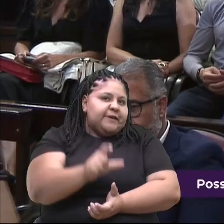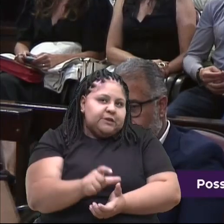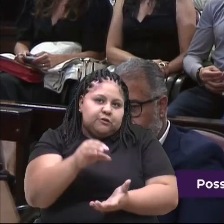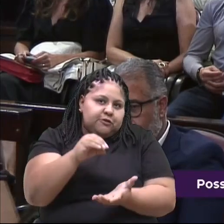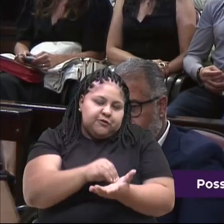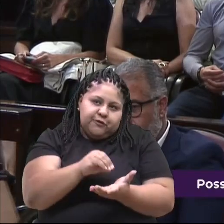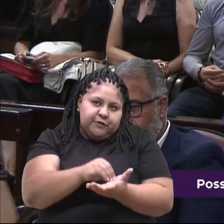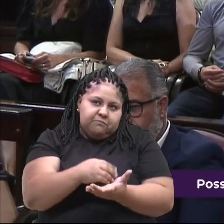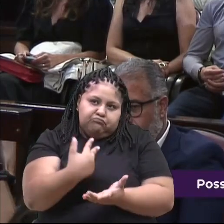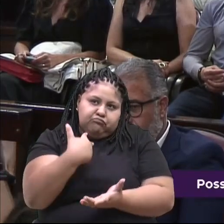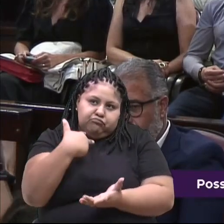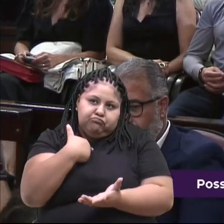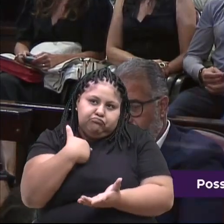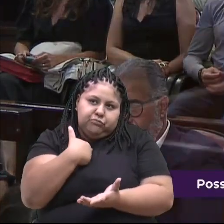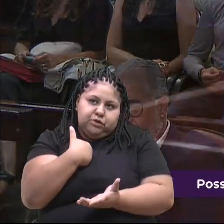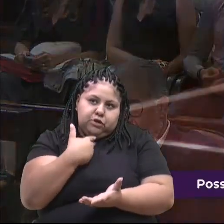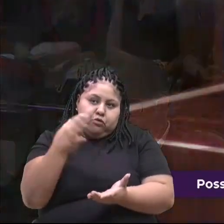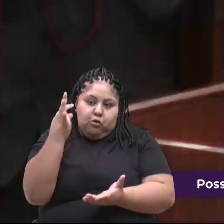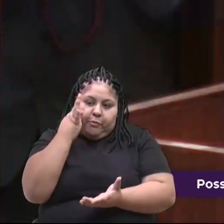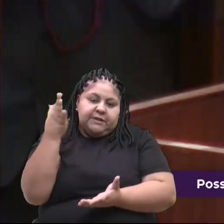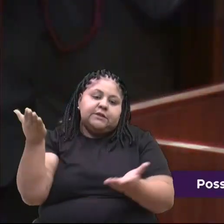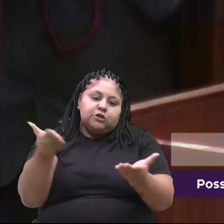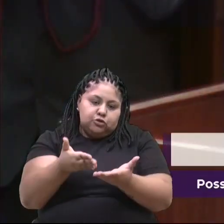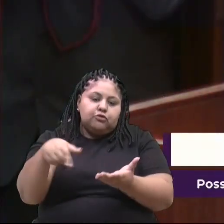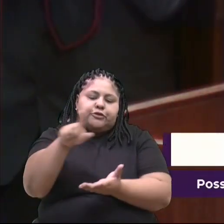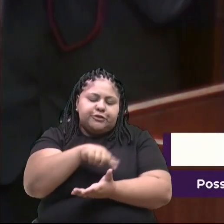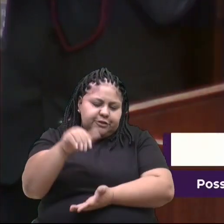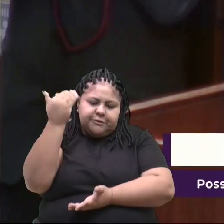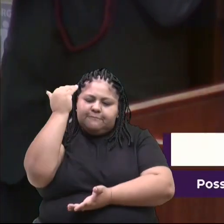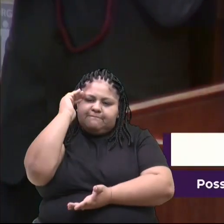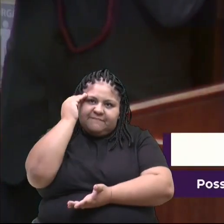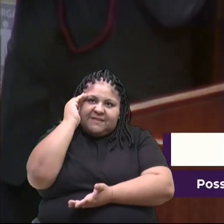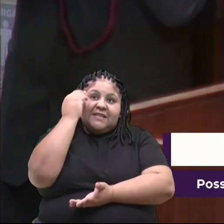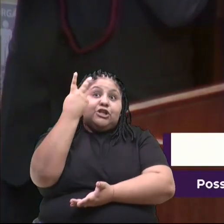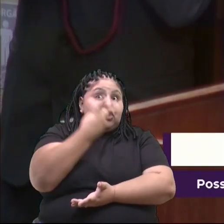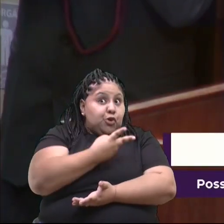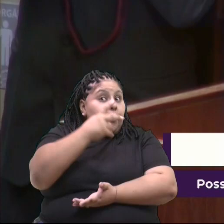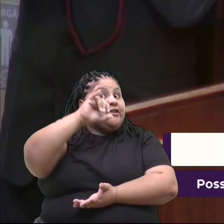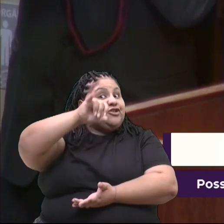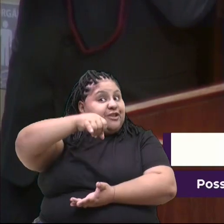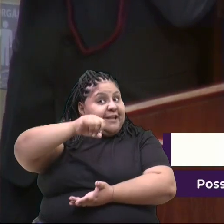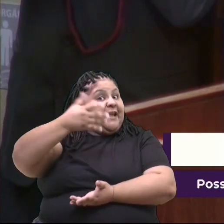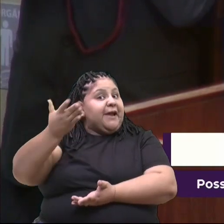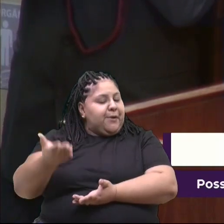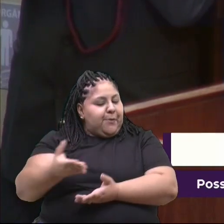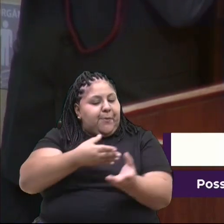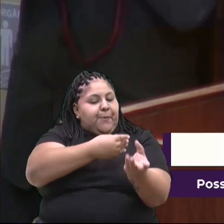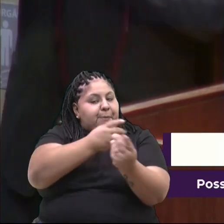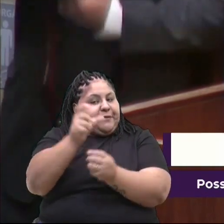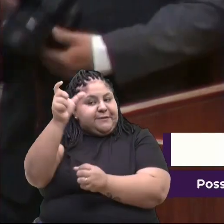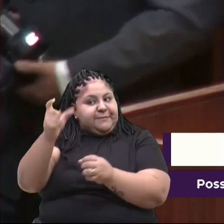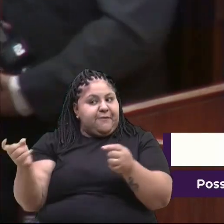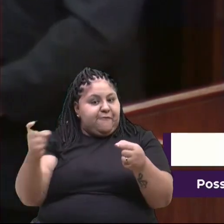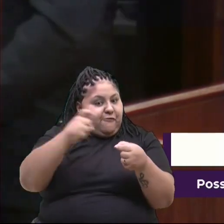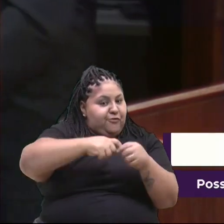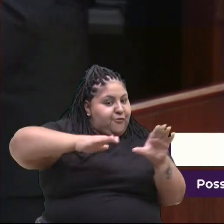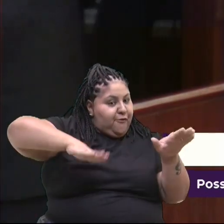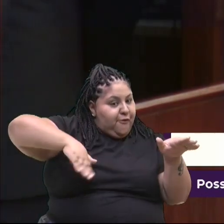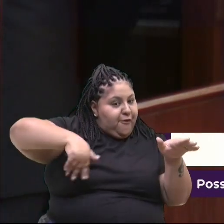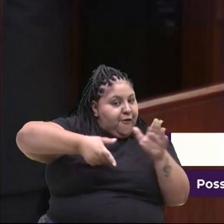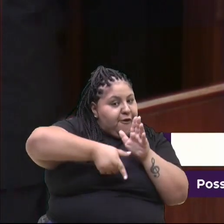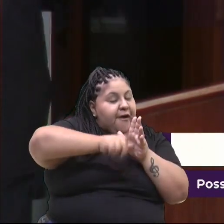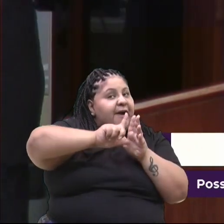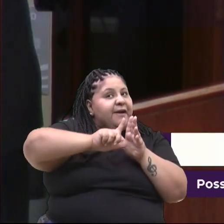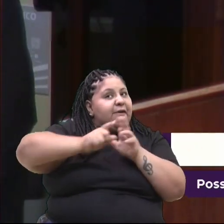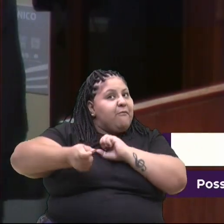gente absolutamente entende, afinal, é 2 de janeiro. Muita gente voltou da praia um pouquinho antes, né, para